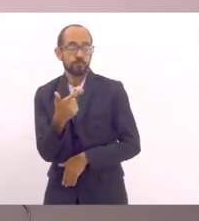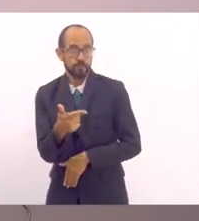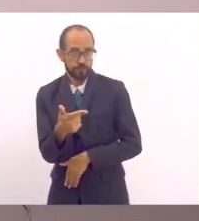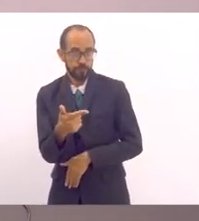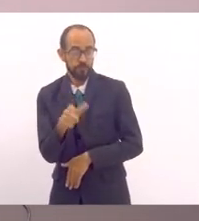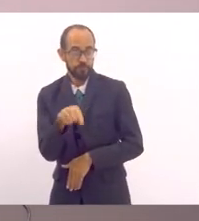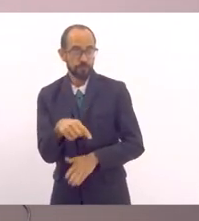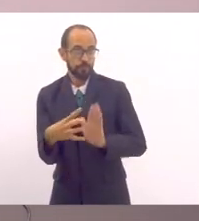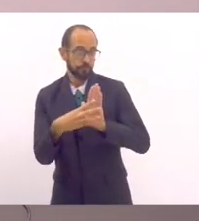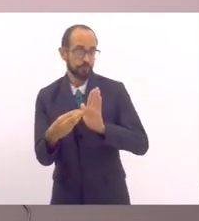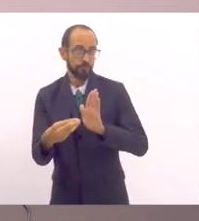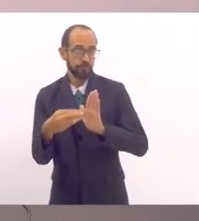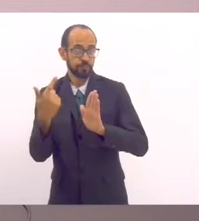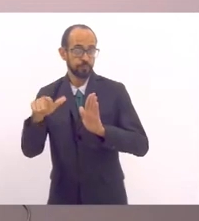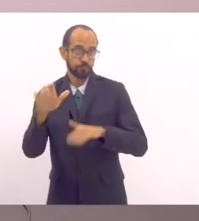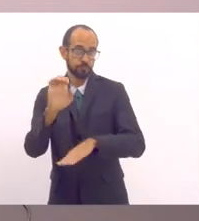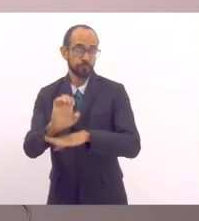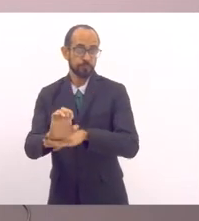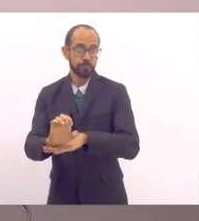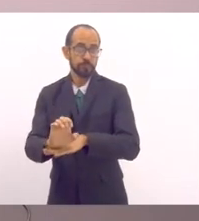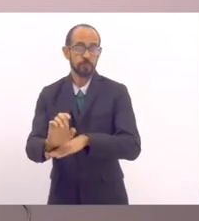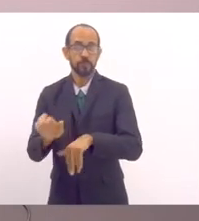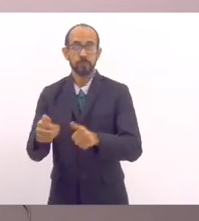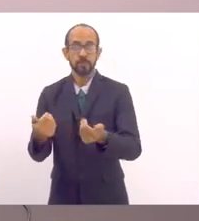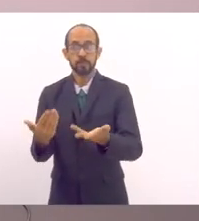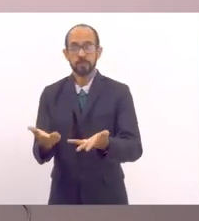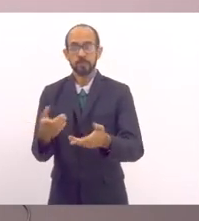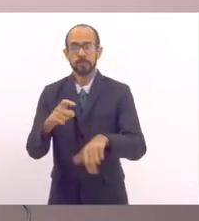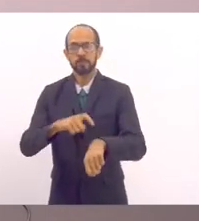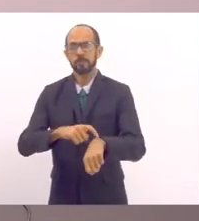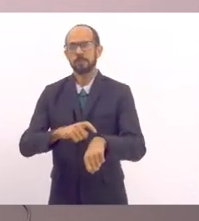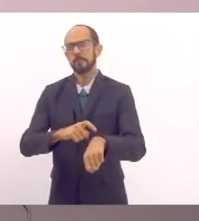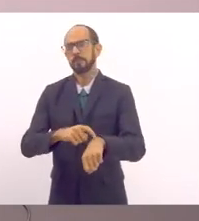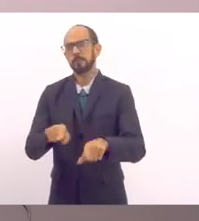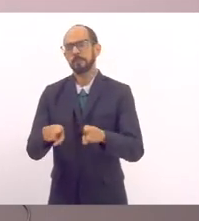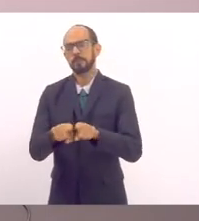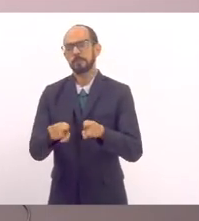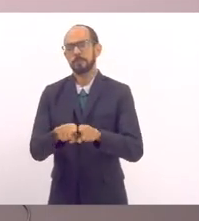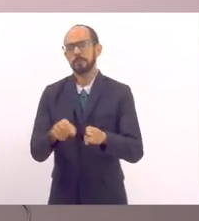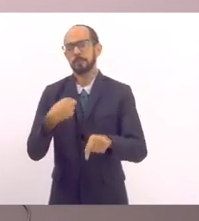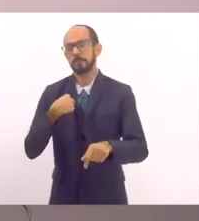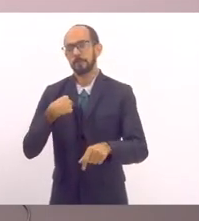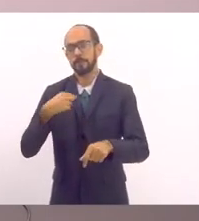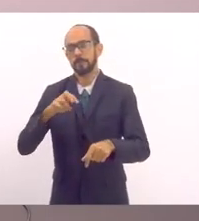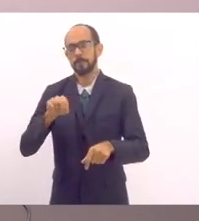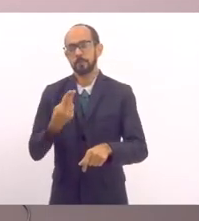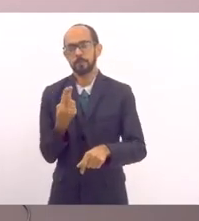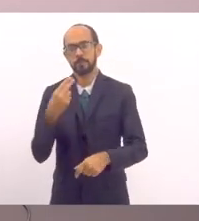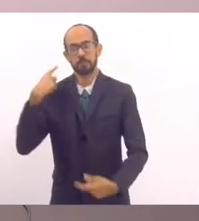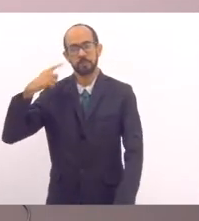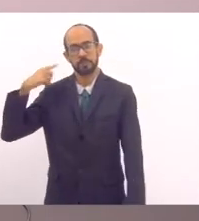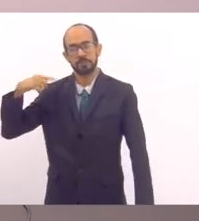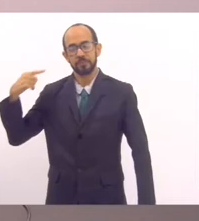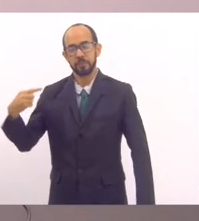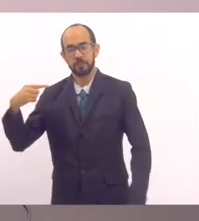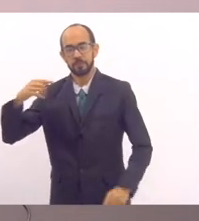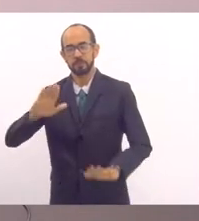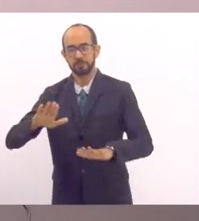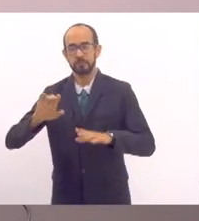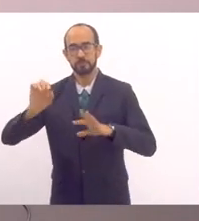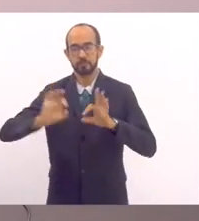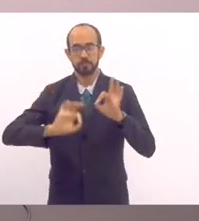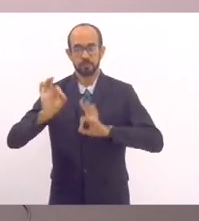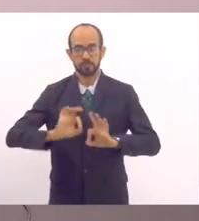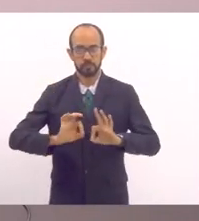Mas feito esse histórico, nesse momento, eu também fui durante... Eu tô aqui, eu sou advogado, né, mas eu estou como diretor de planejamento de projetos